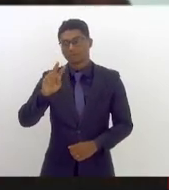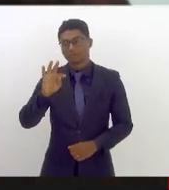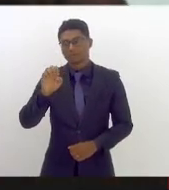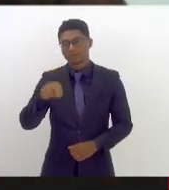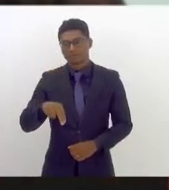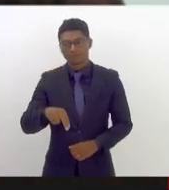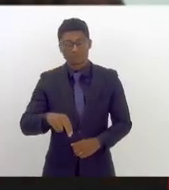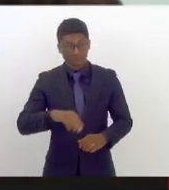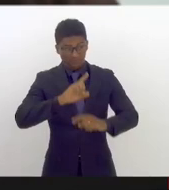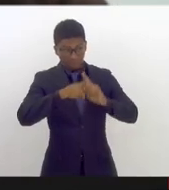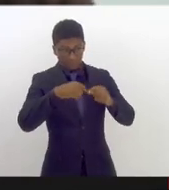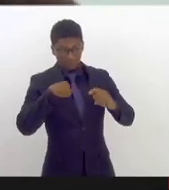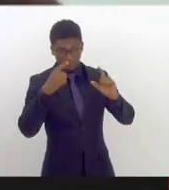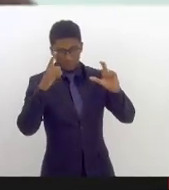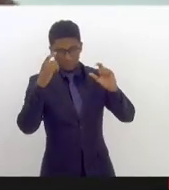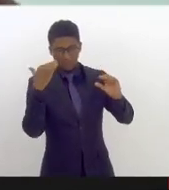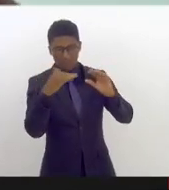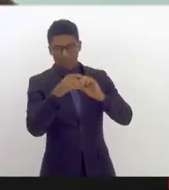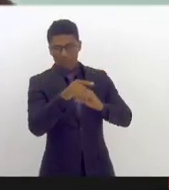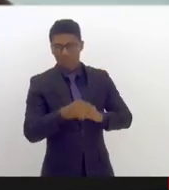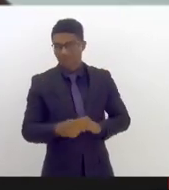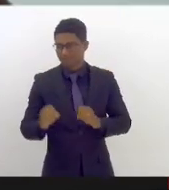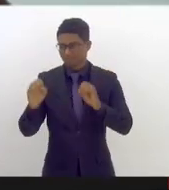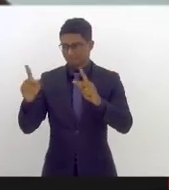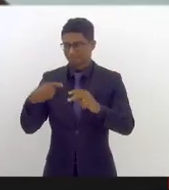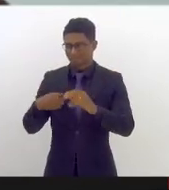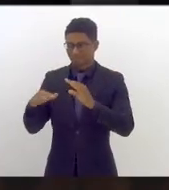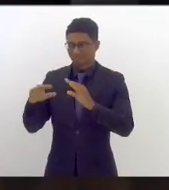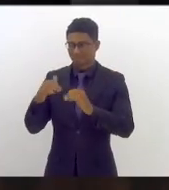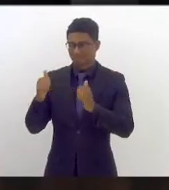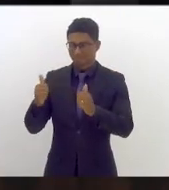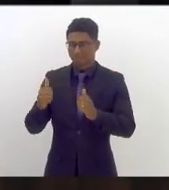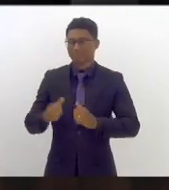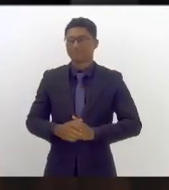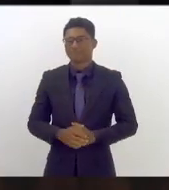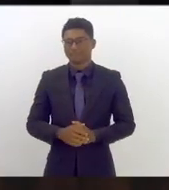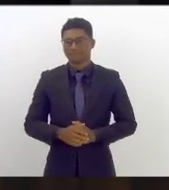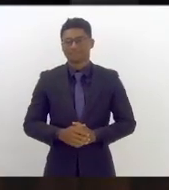para você ver. Vou mandar uma foto. Manda a foto.